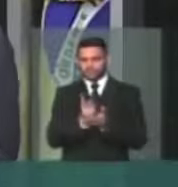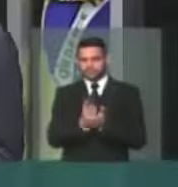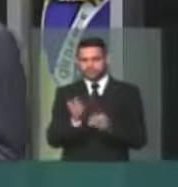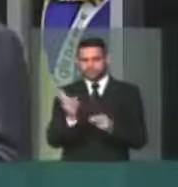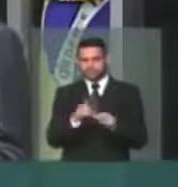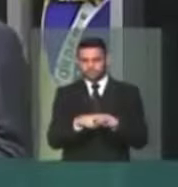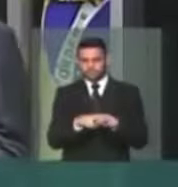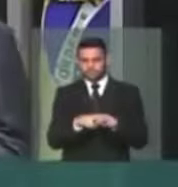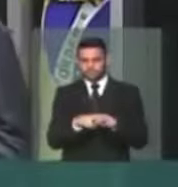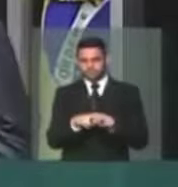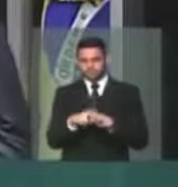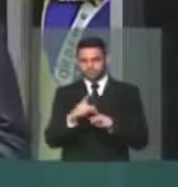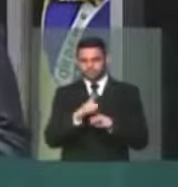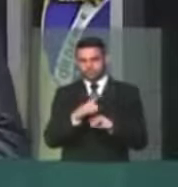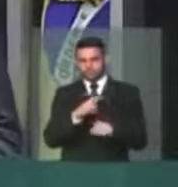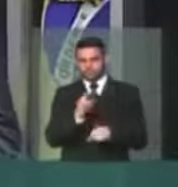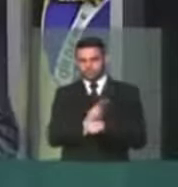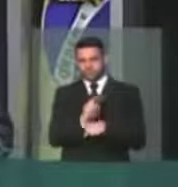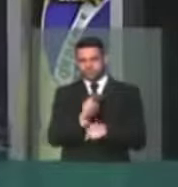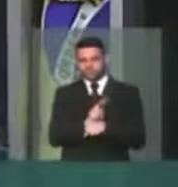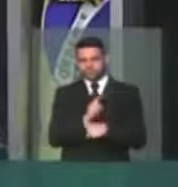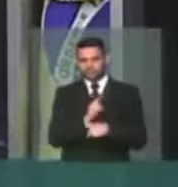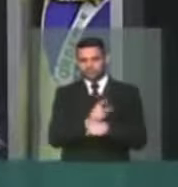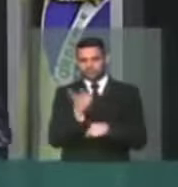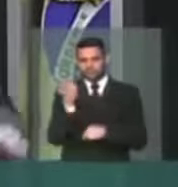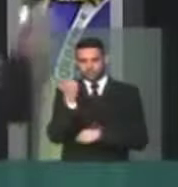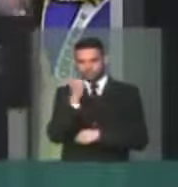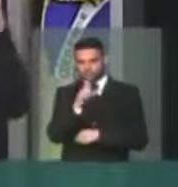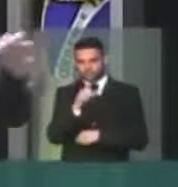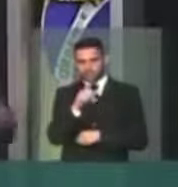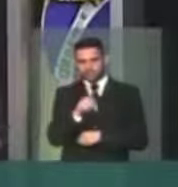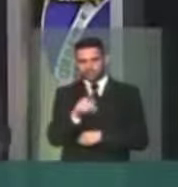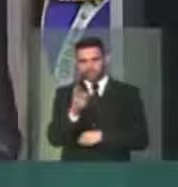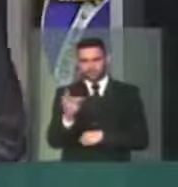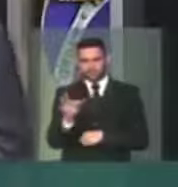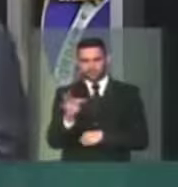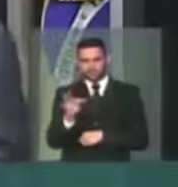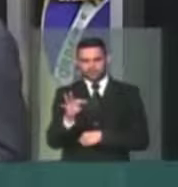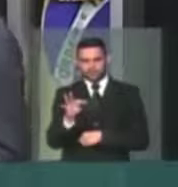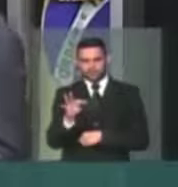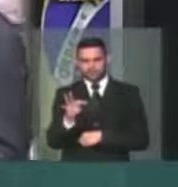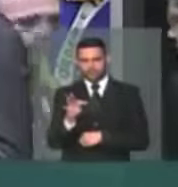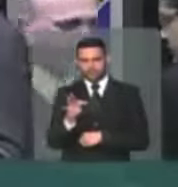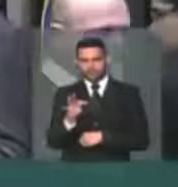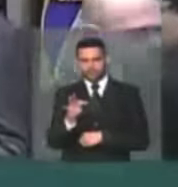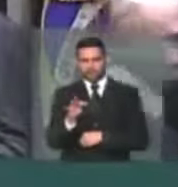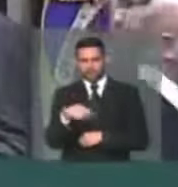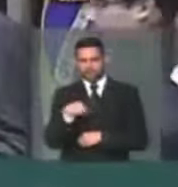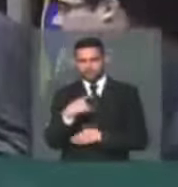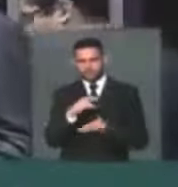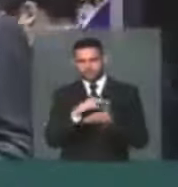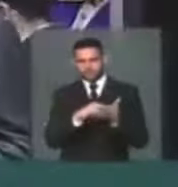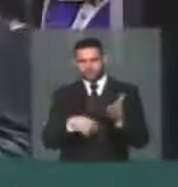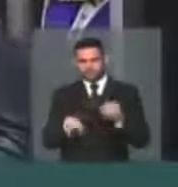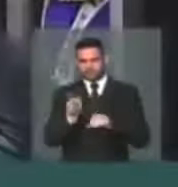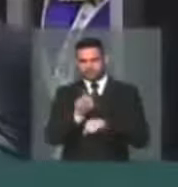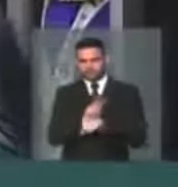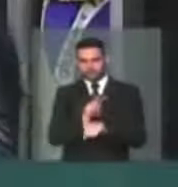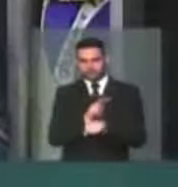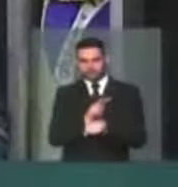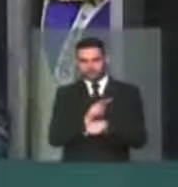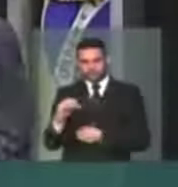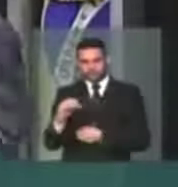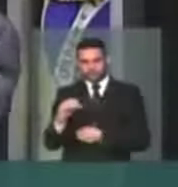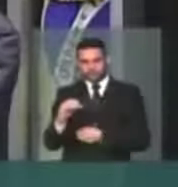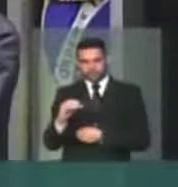preso venha ter a defesa incondicional do Partido dos Trabalhadores e a nota de proteção